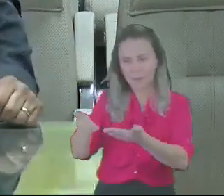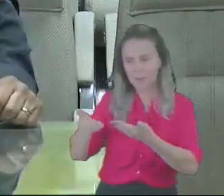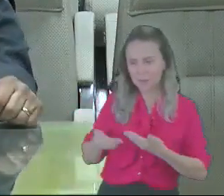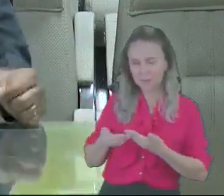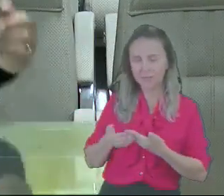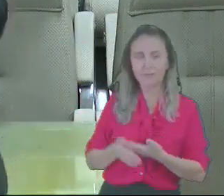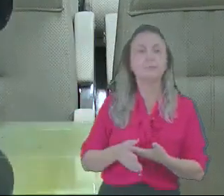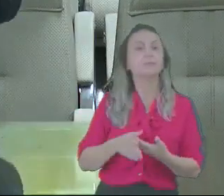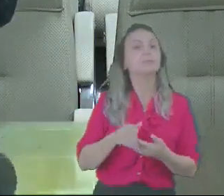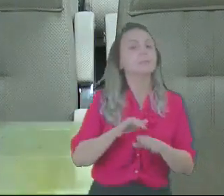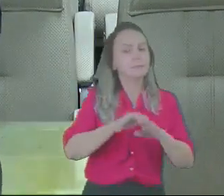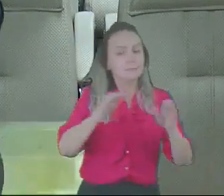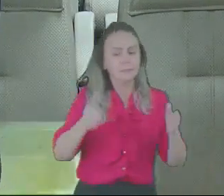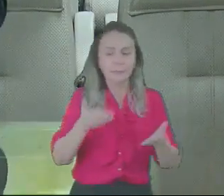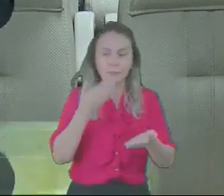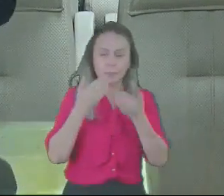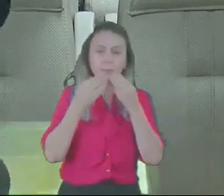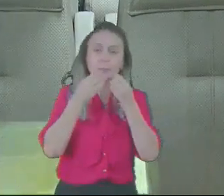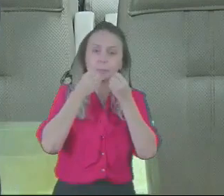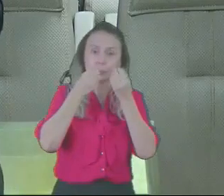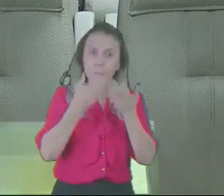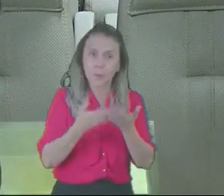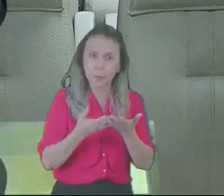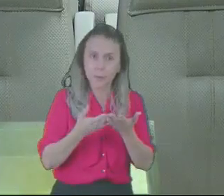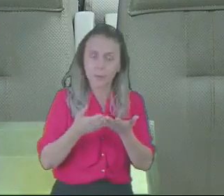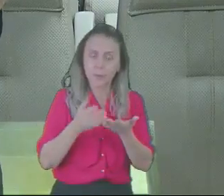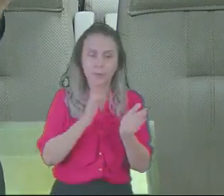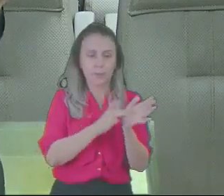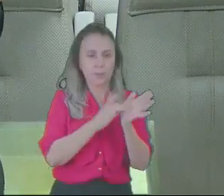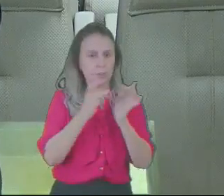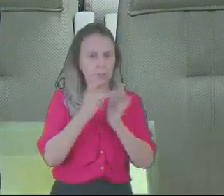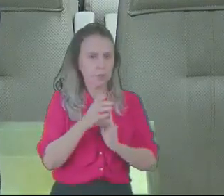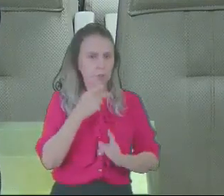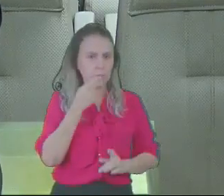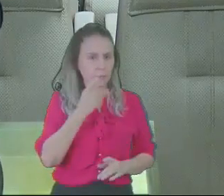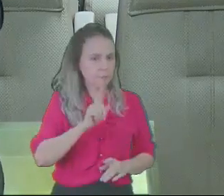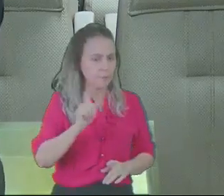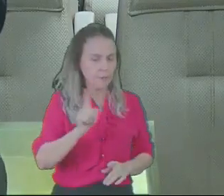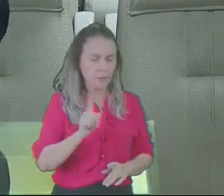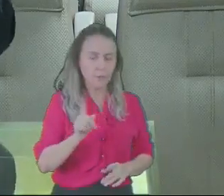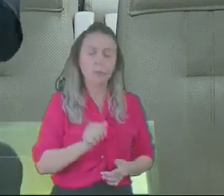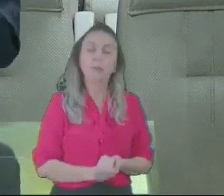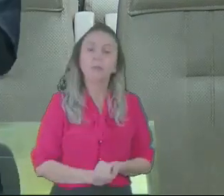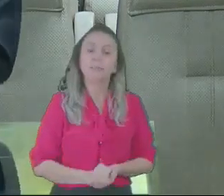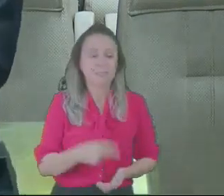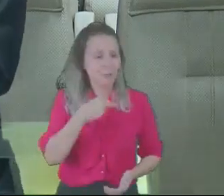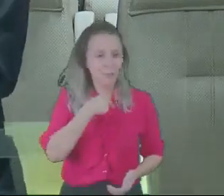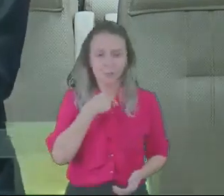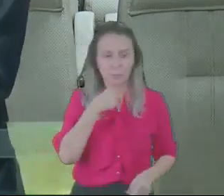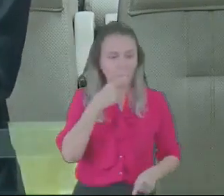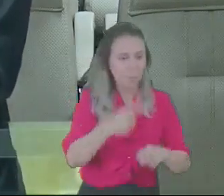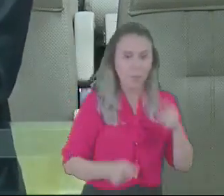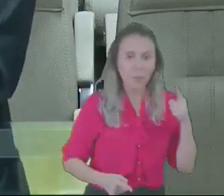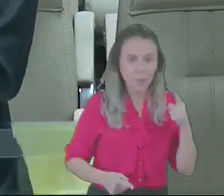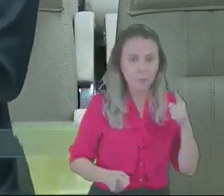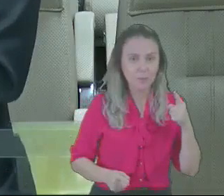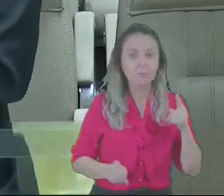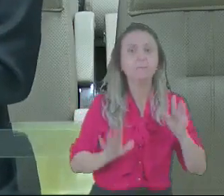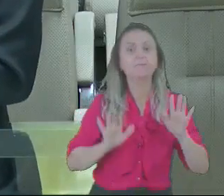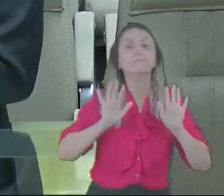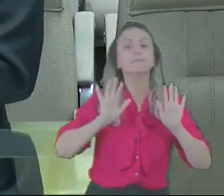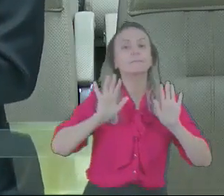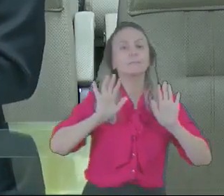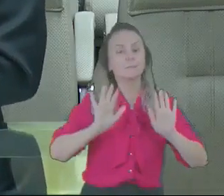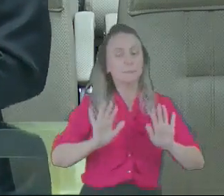banquete é muito bom já sujo tá dizendo que você não pode convidar a família Nem Amigos Mas a intenção que Jesus coloca a